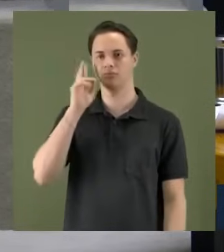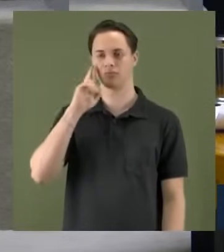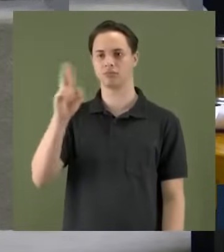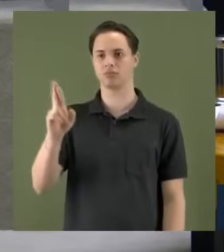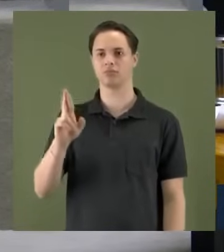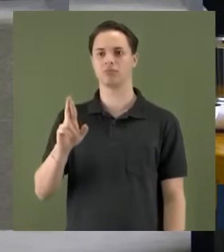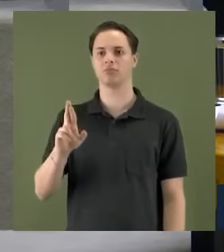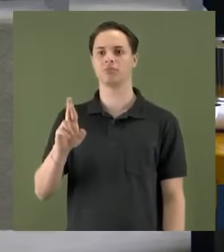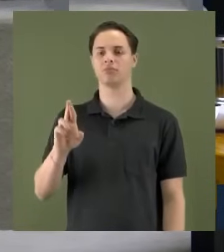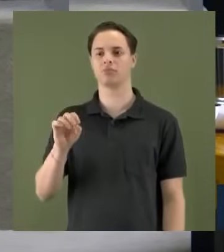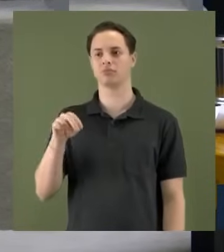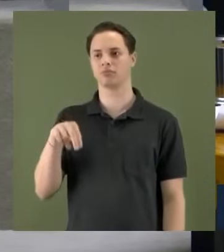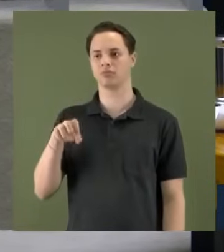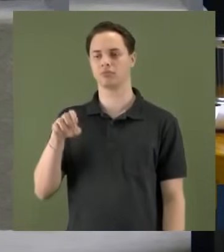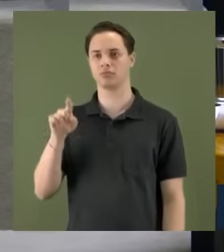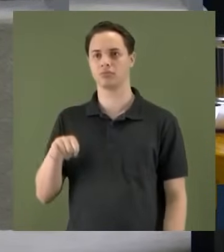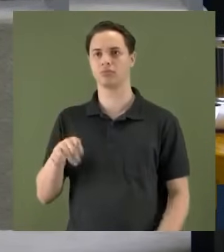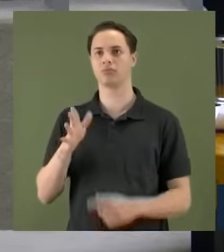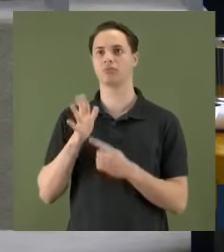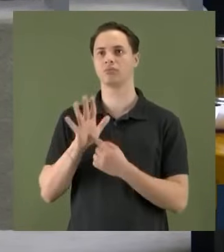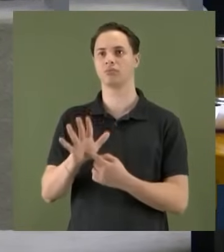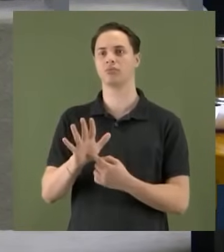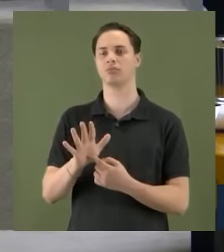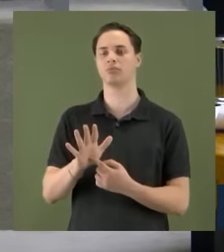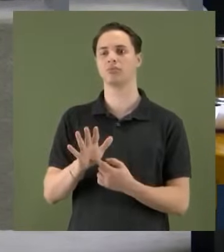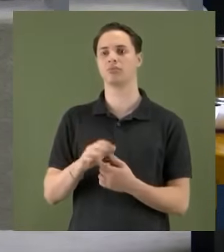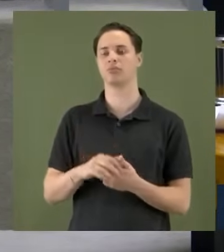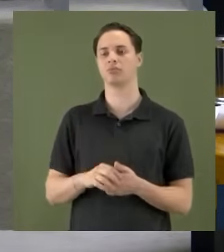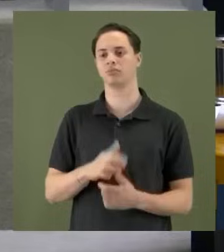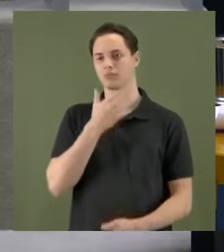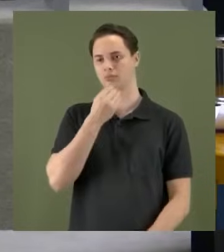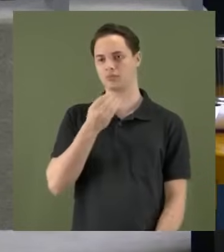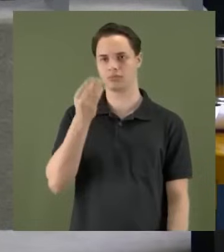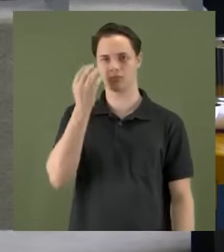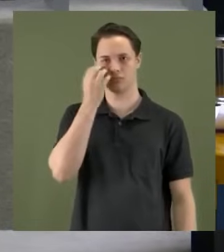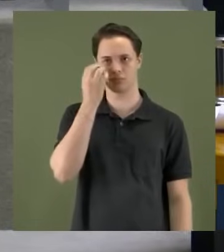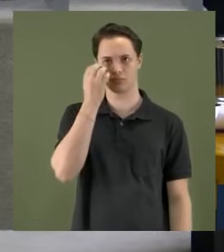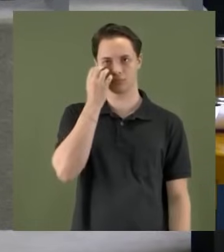Gonet, e a indicação do senhor Flávio Dino.